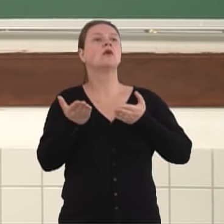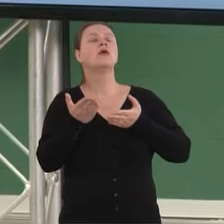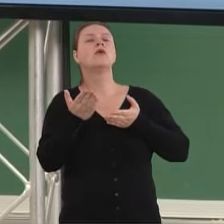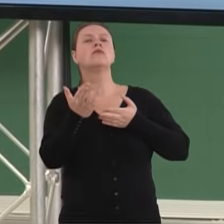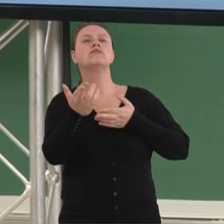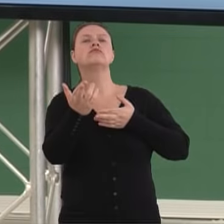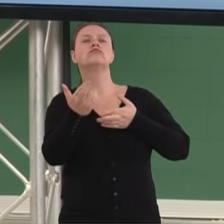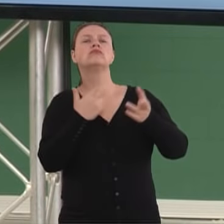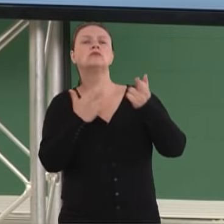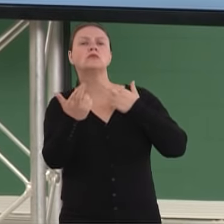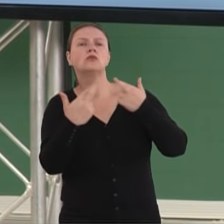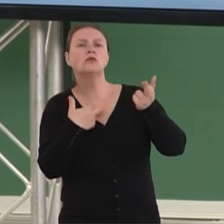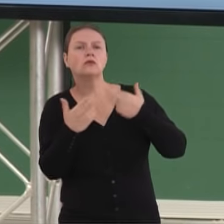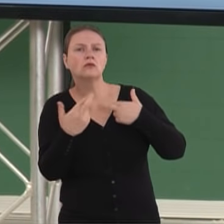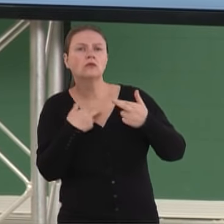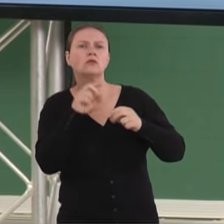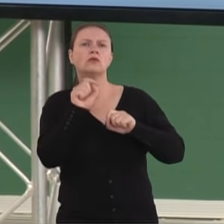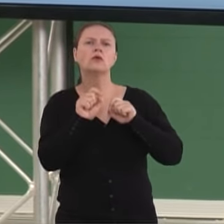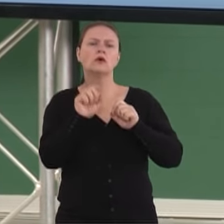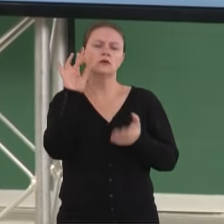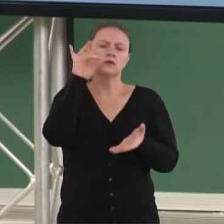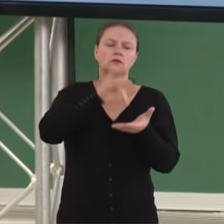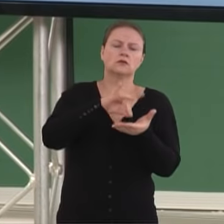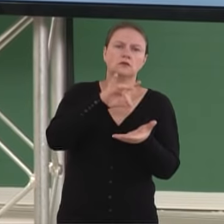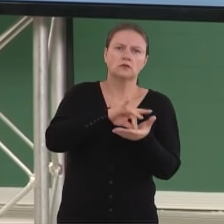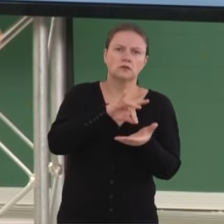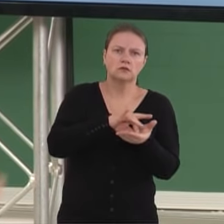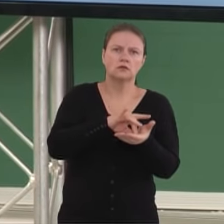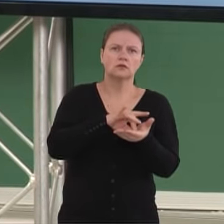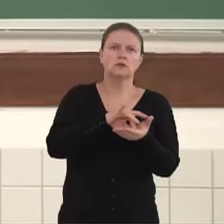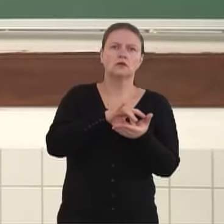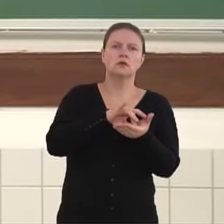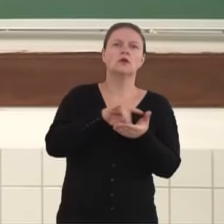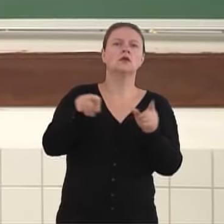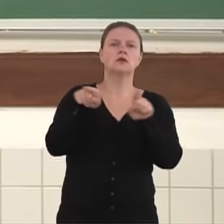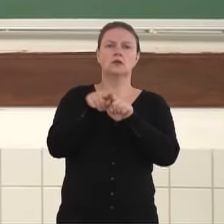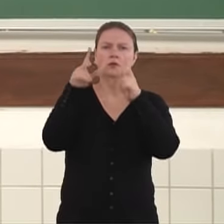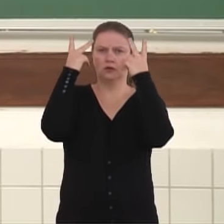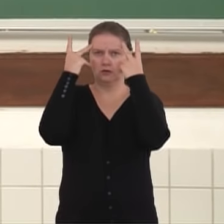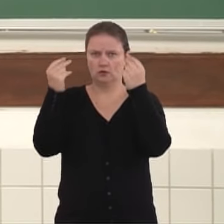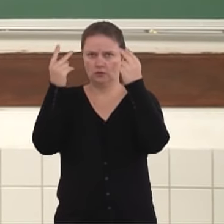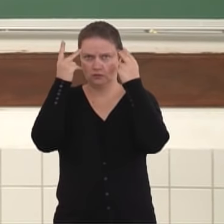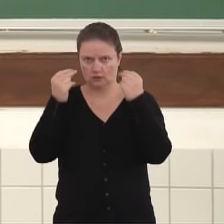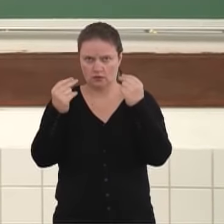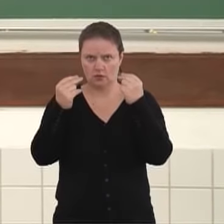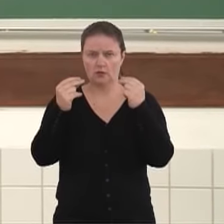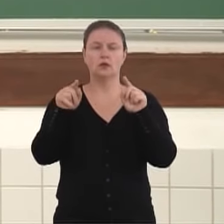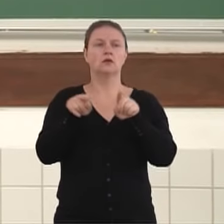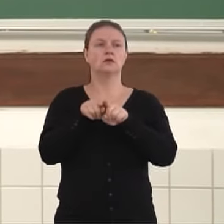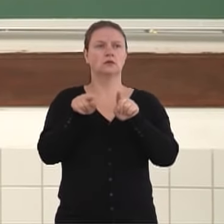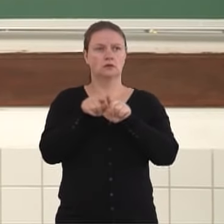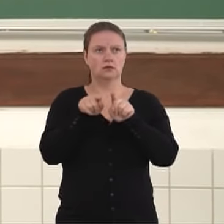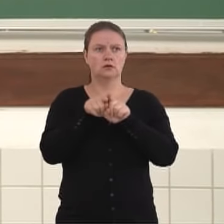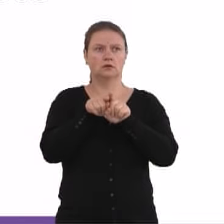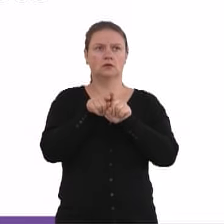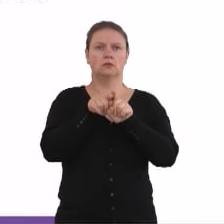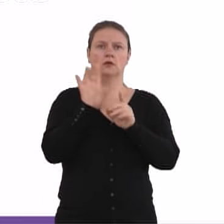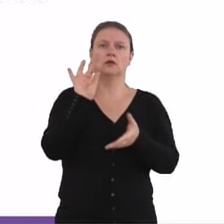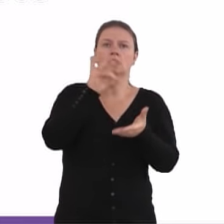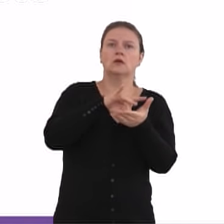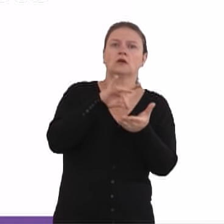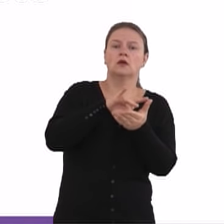reais e naturais, reais e inteiros. Eu vou dar um tempo para vocês copiarem e resolverem.